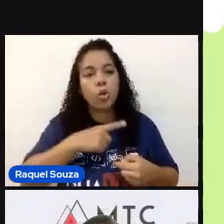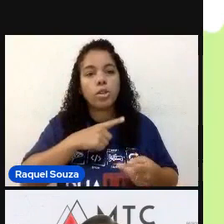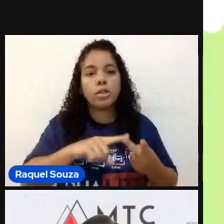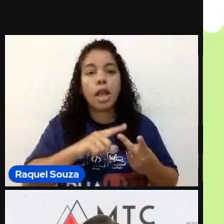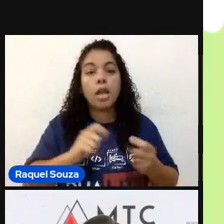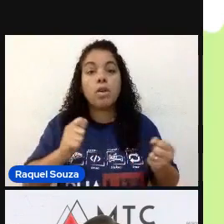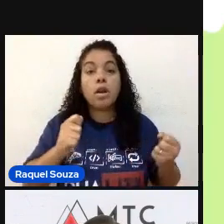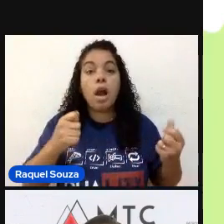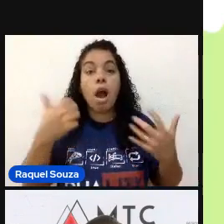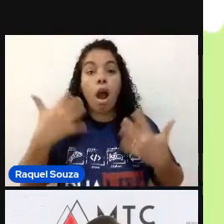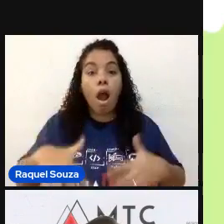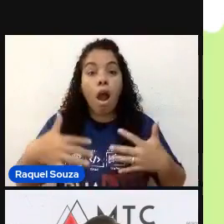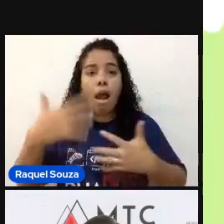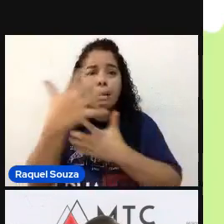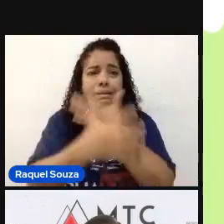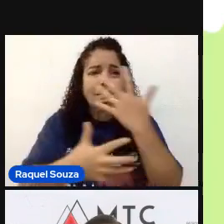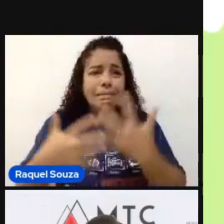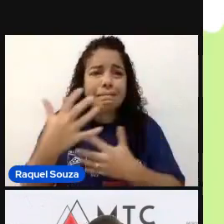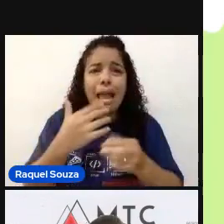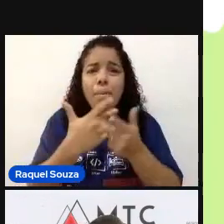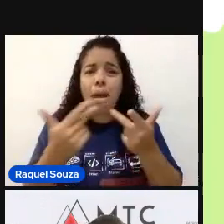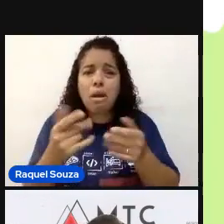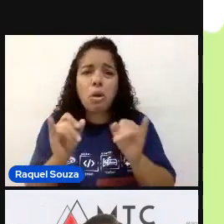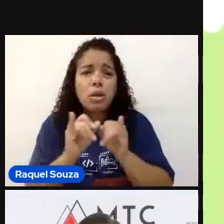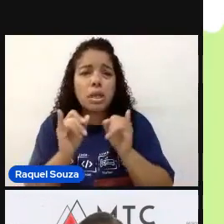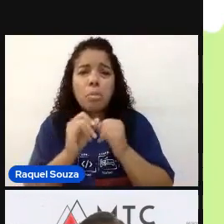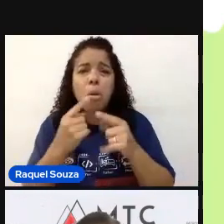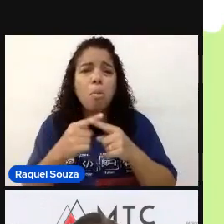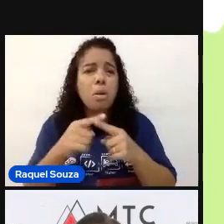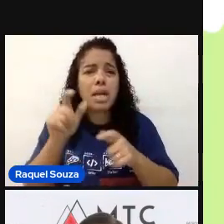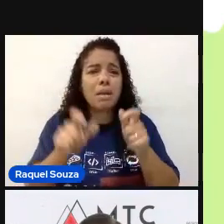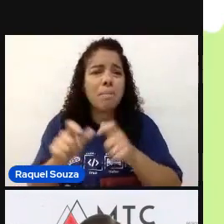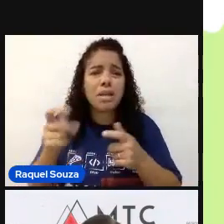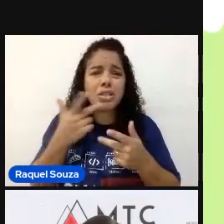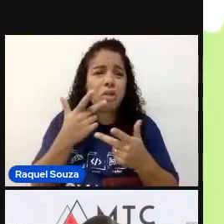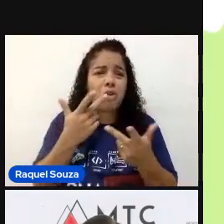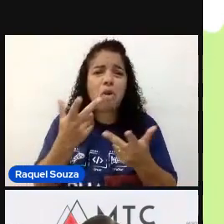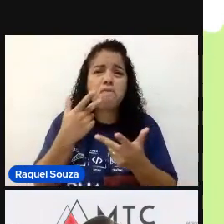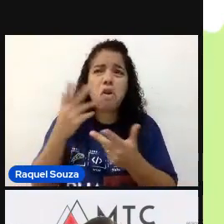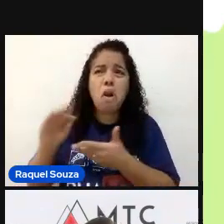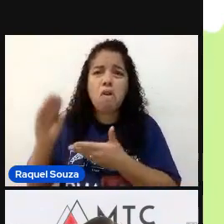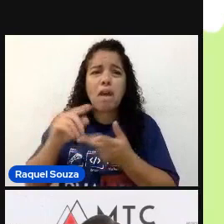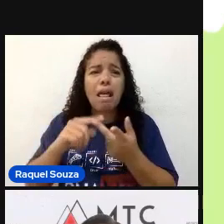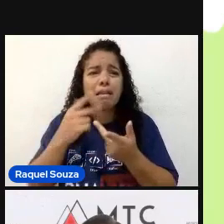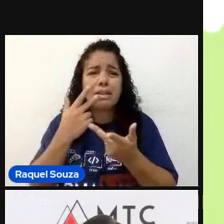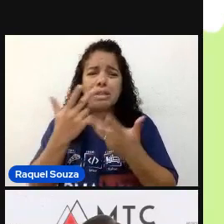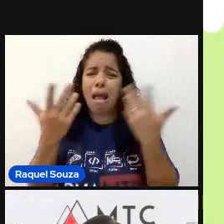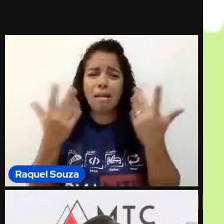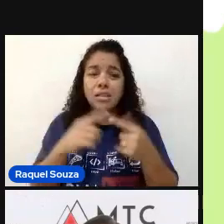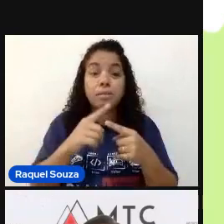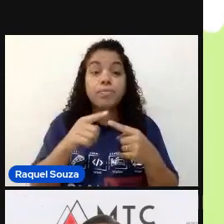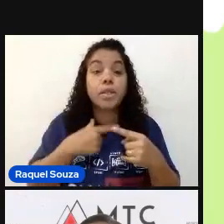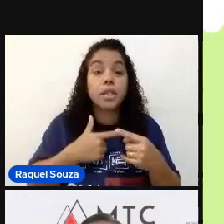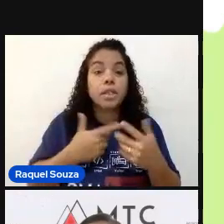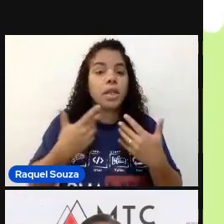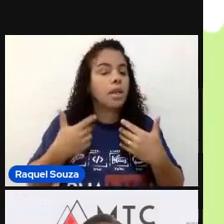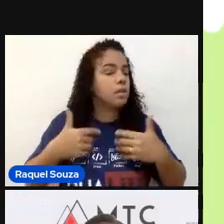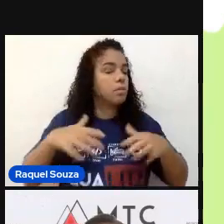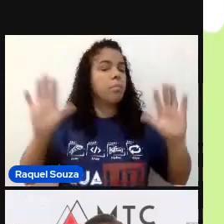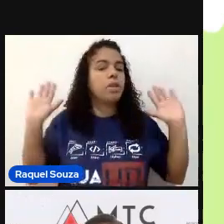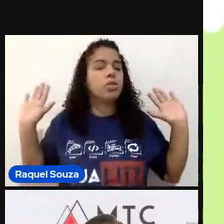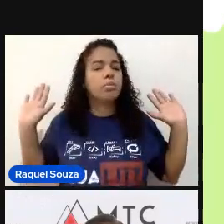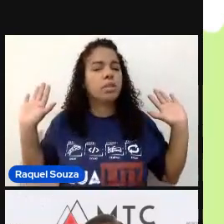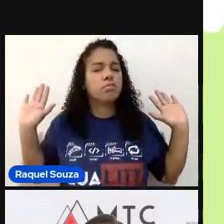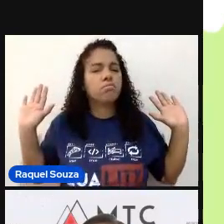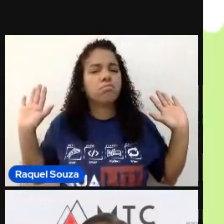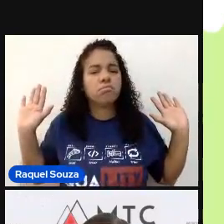Desespero. Ah, era uma coisa tão boba. Por que essa pessoa ficou falando isso? Não sei o quê. Desprendimento. Eu